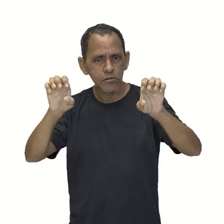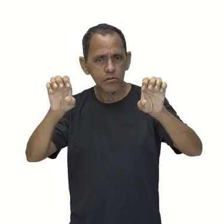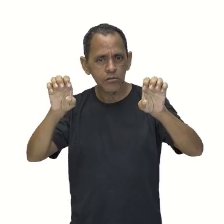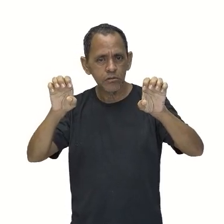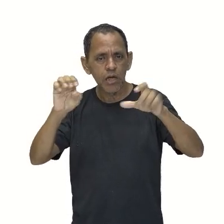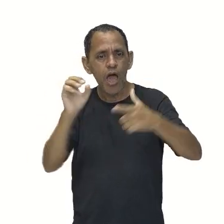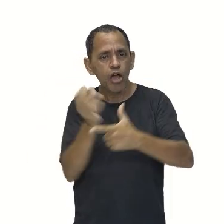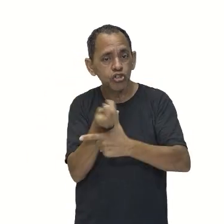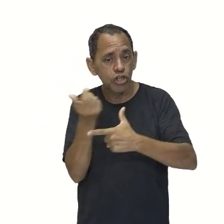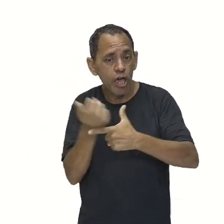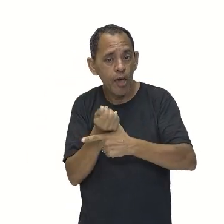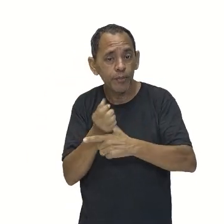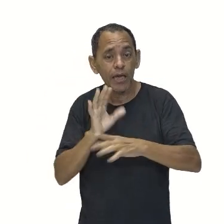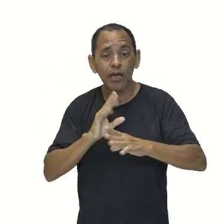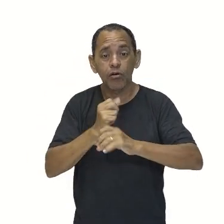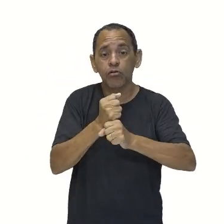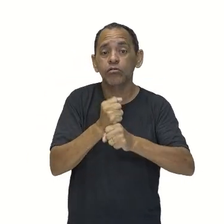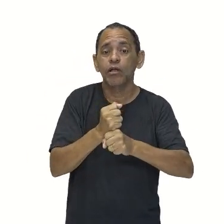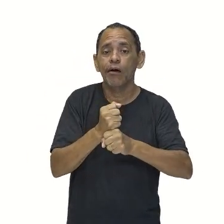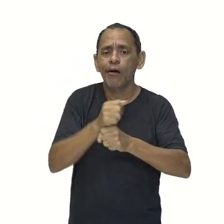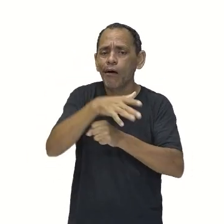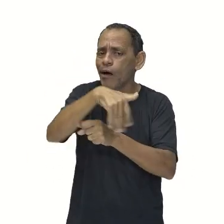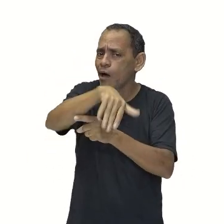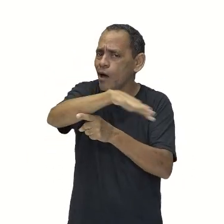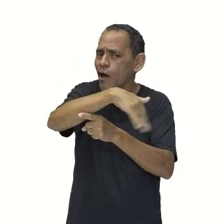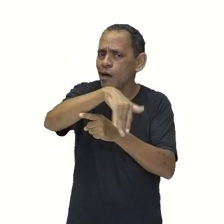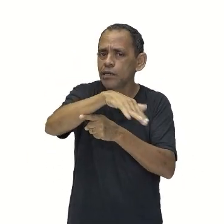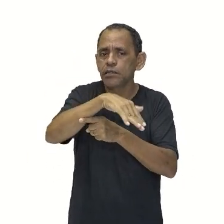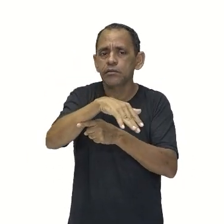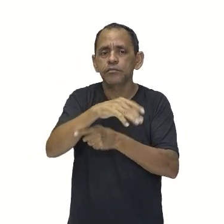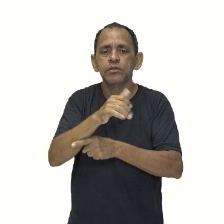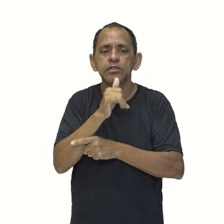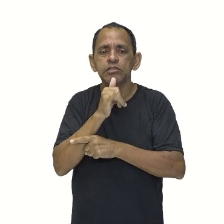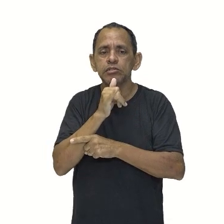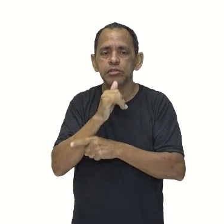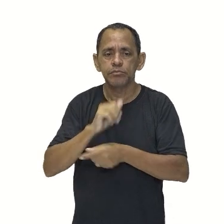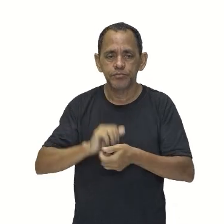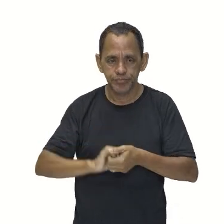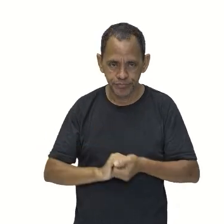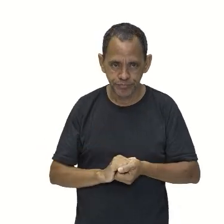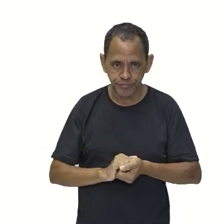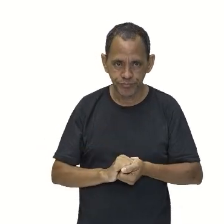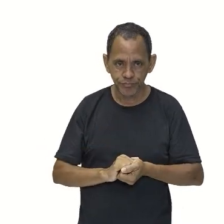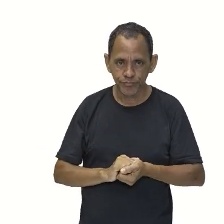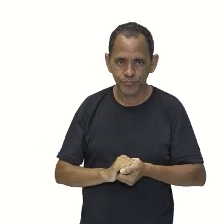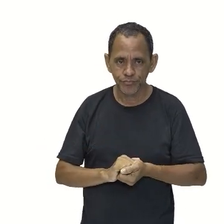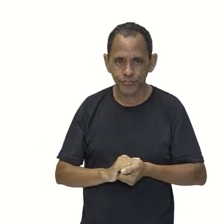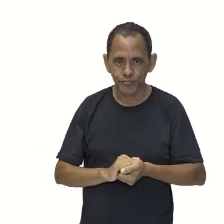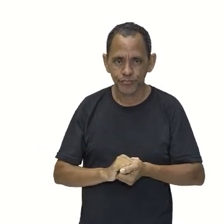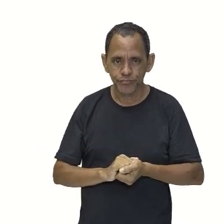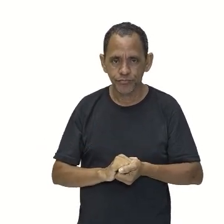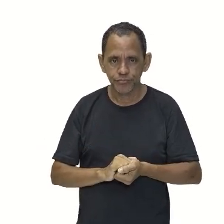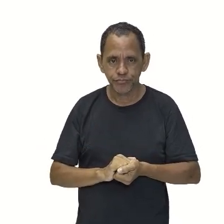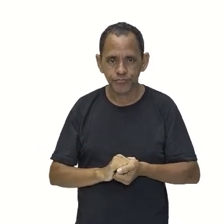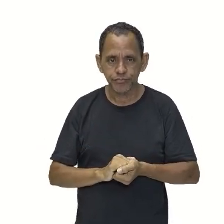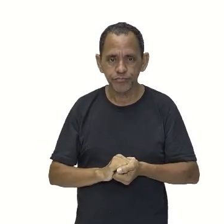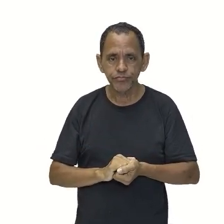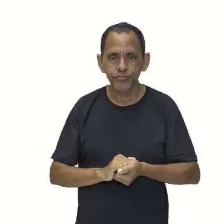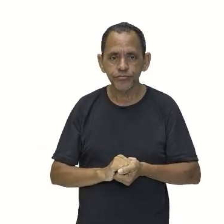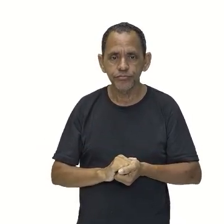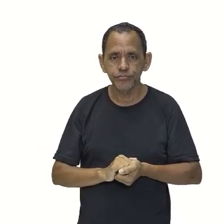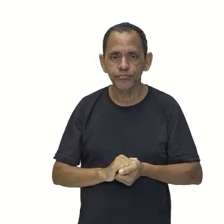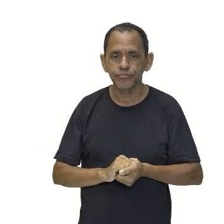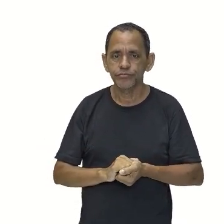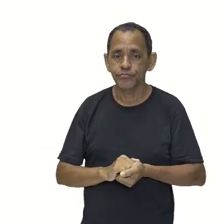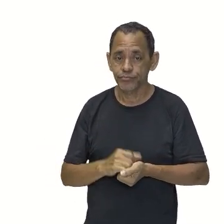ó. Eu vou chamar que esse quadrado tem lado A. Ó. Então a expressão algébrica para a área deste